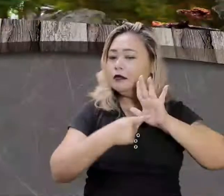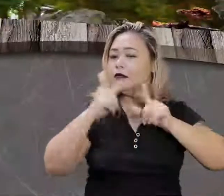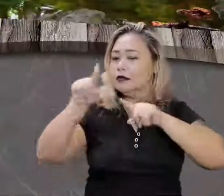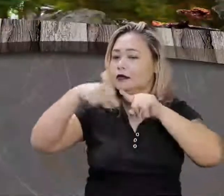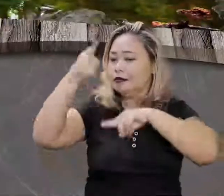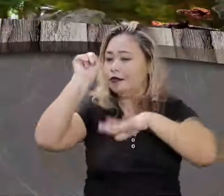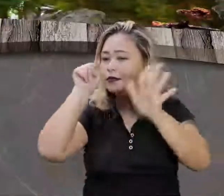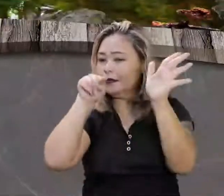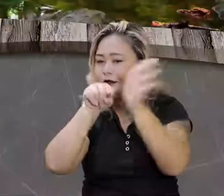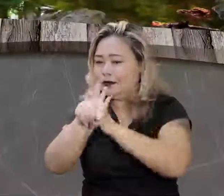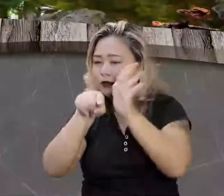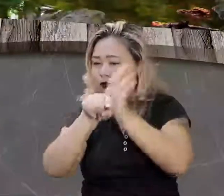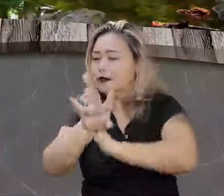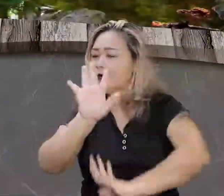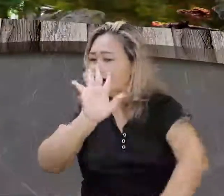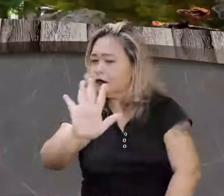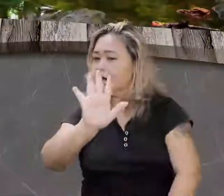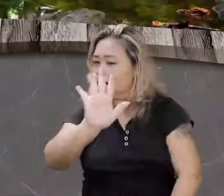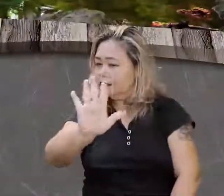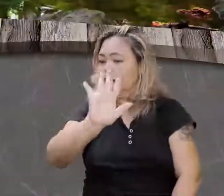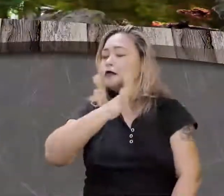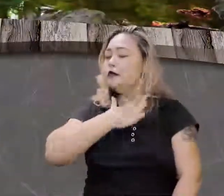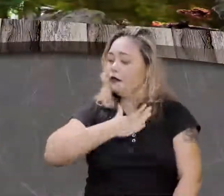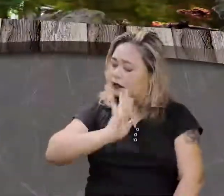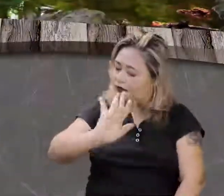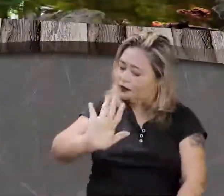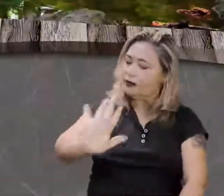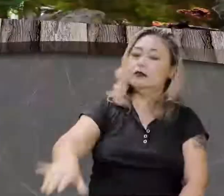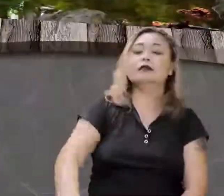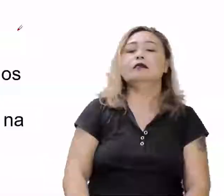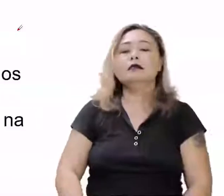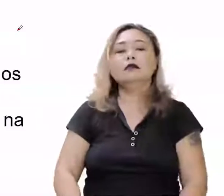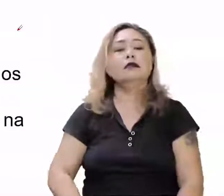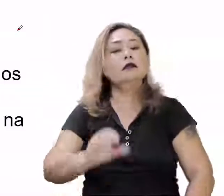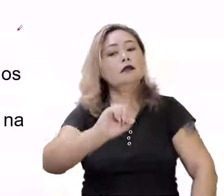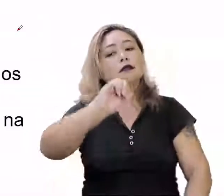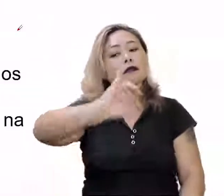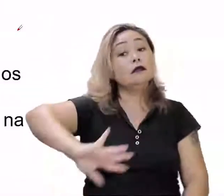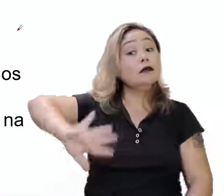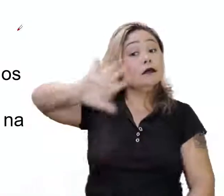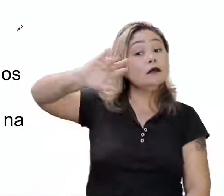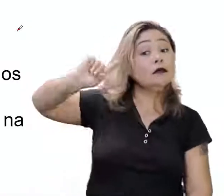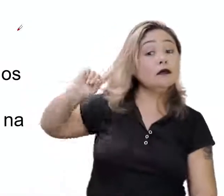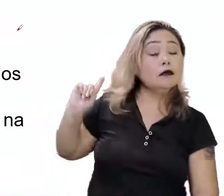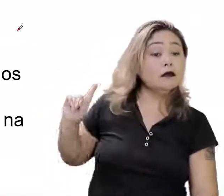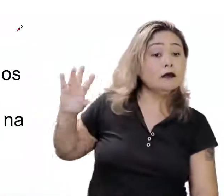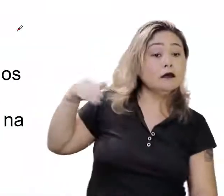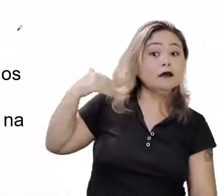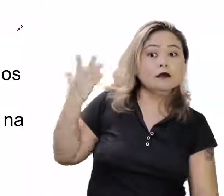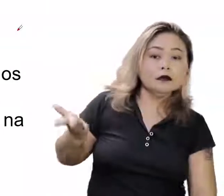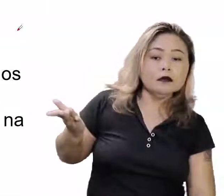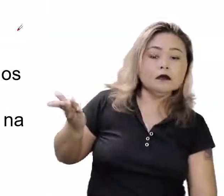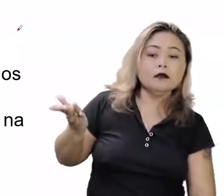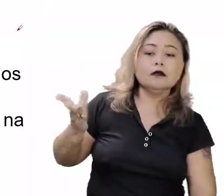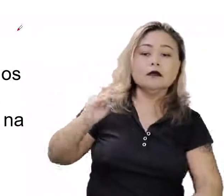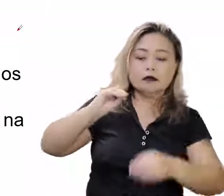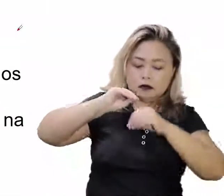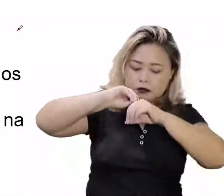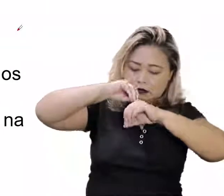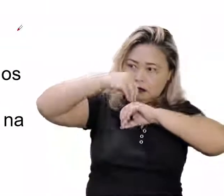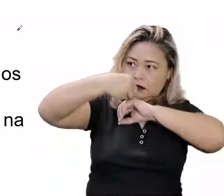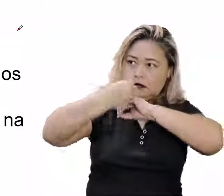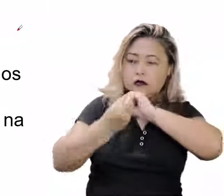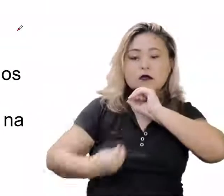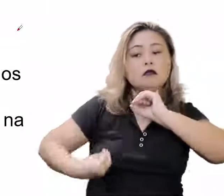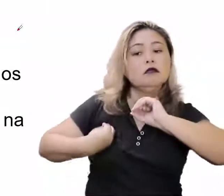depois eu faço essa pergunta. Segura, calma aí. Olha lá na imagem. Desta forma, os organismos